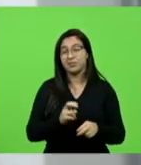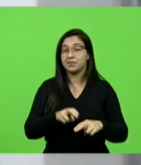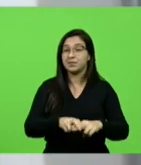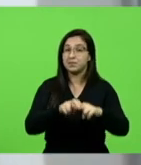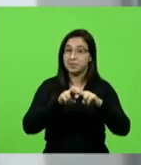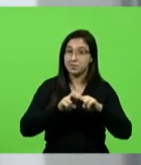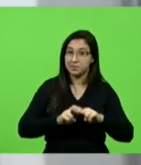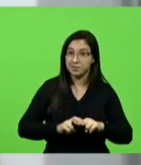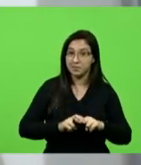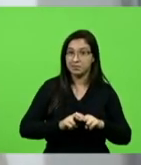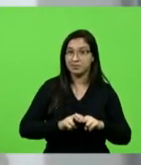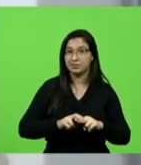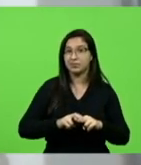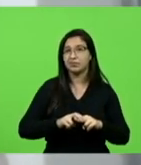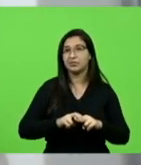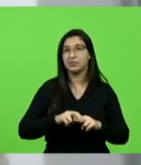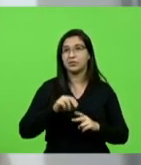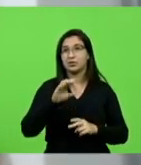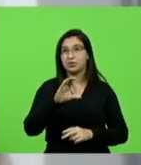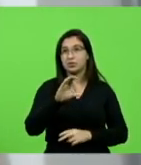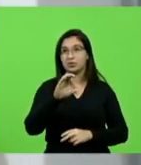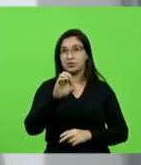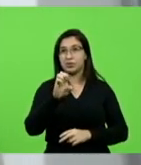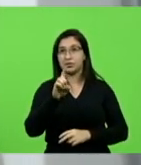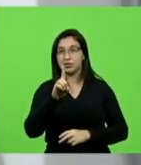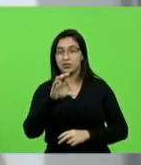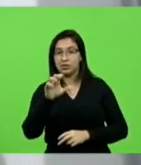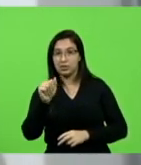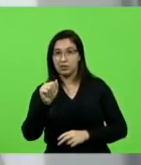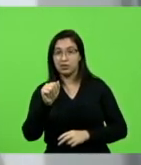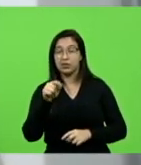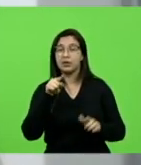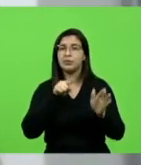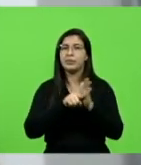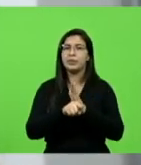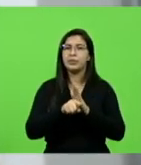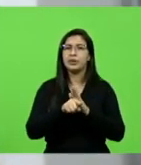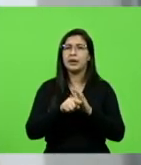caso, o SEDCA pergunta, para quem é destinada essa PL?